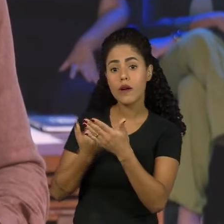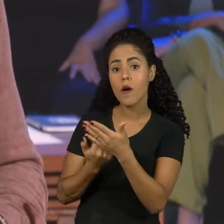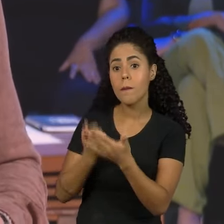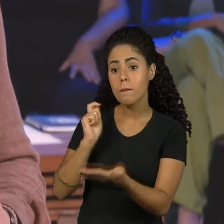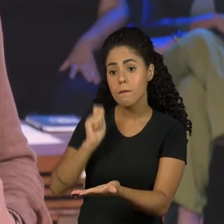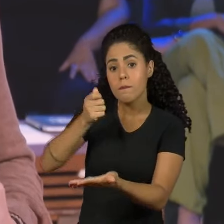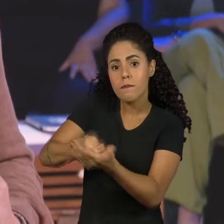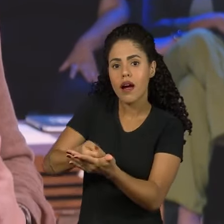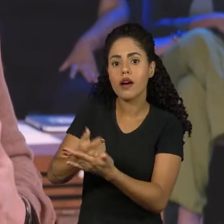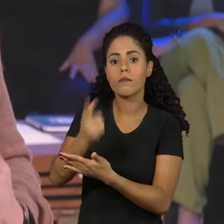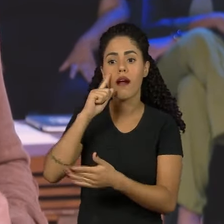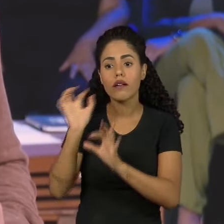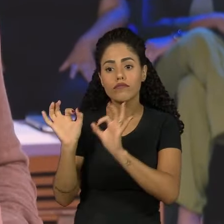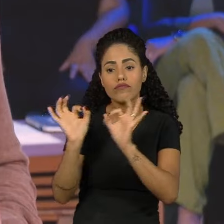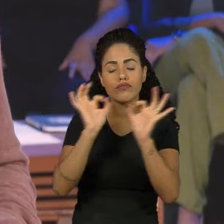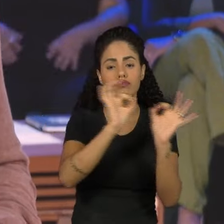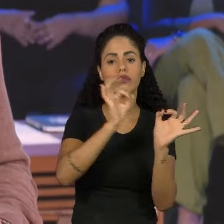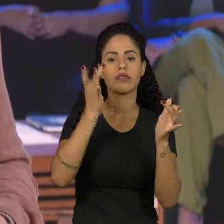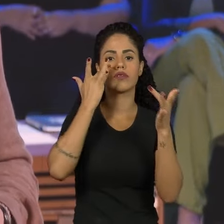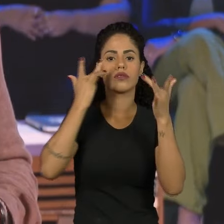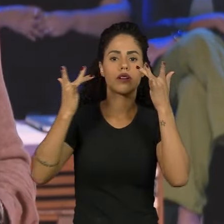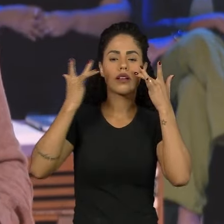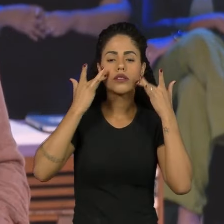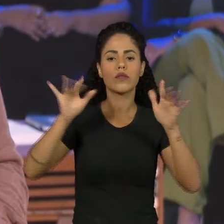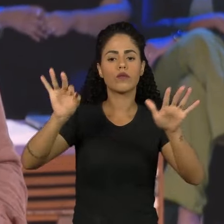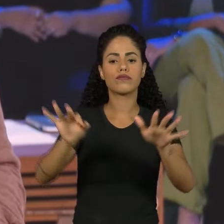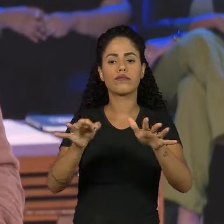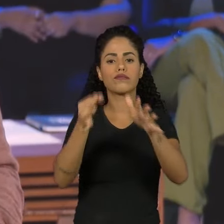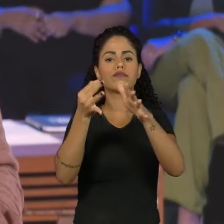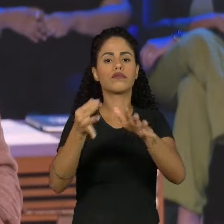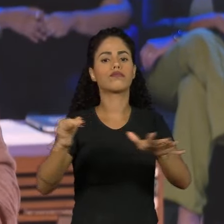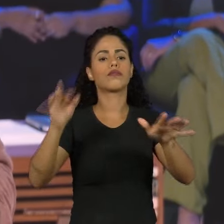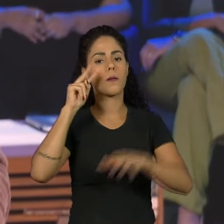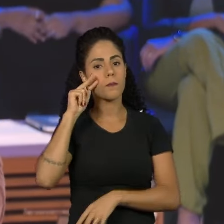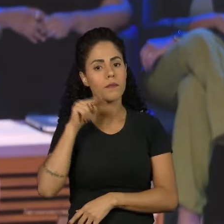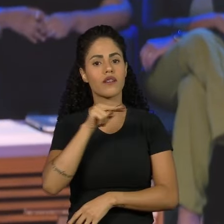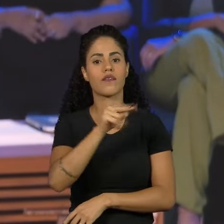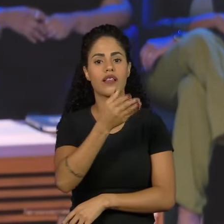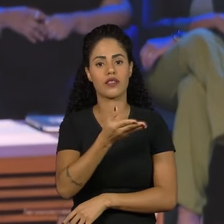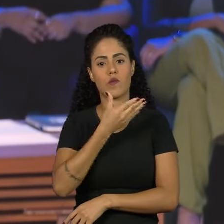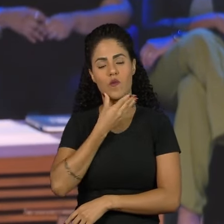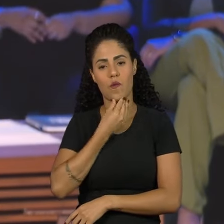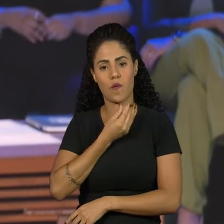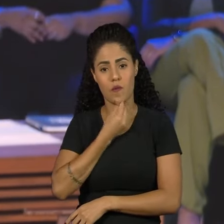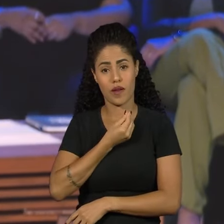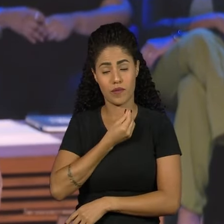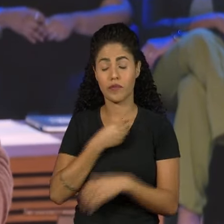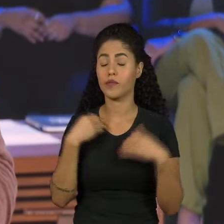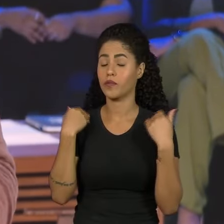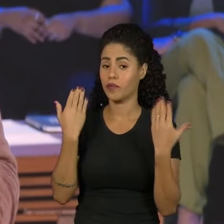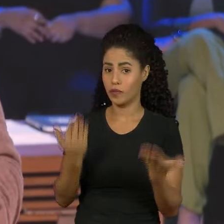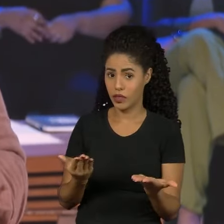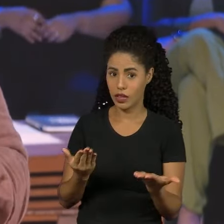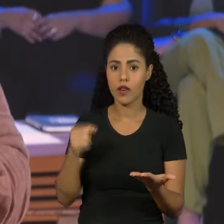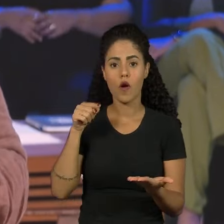para ver nos grandes teatros as apresentações de Joshua Bell. Pois bem, o jornal